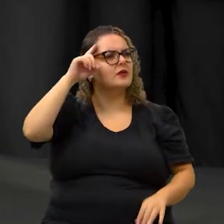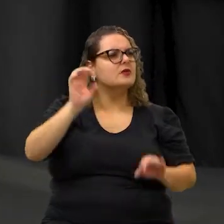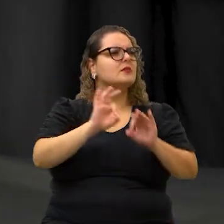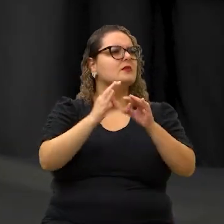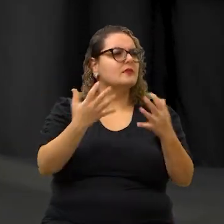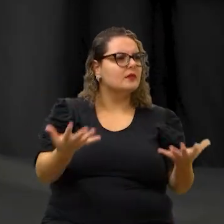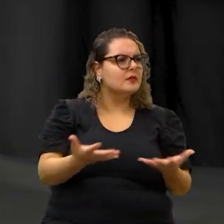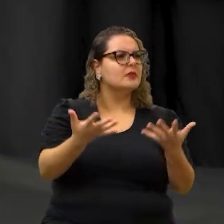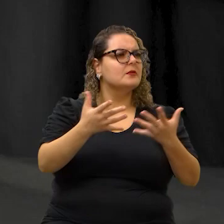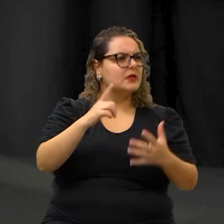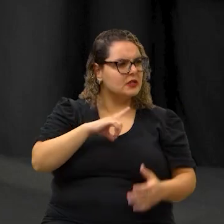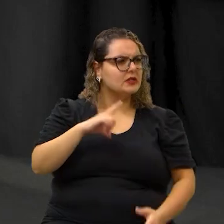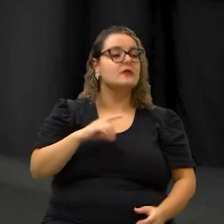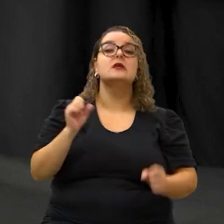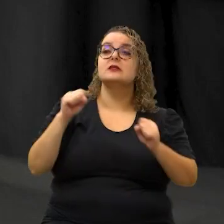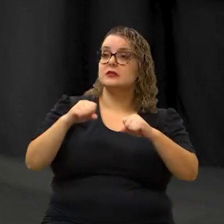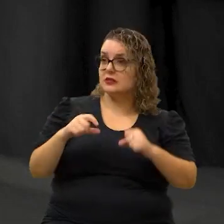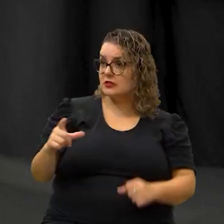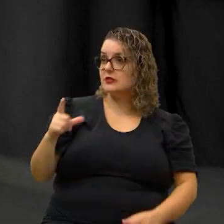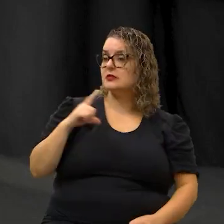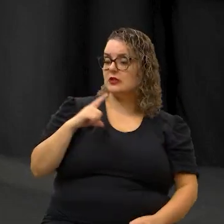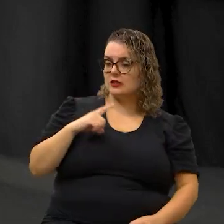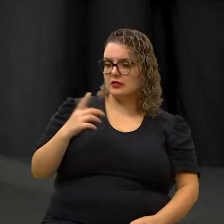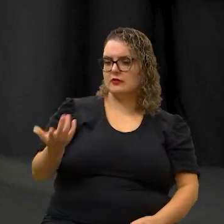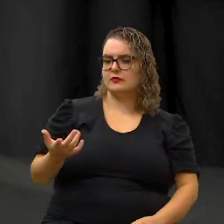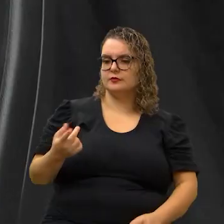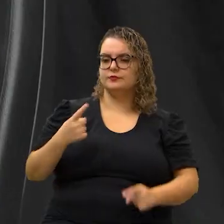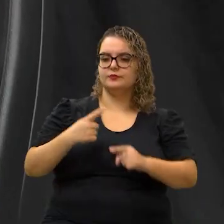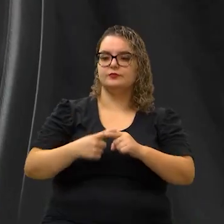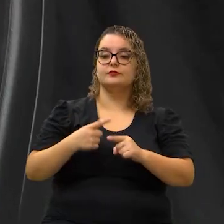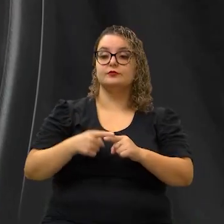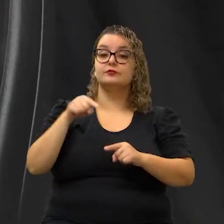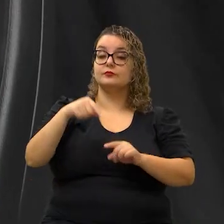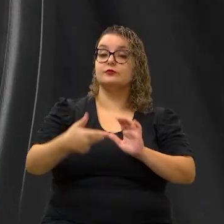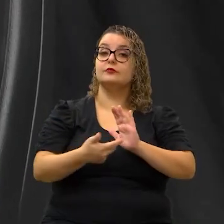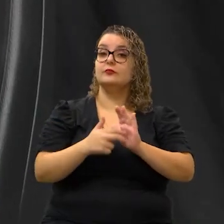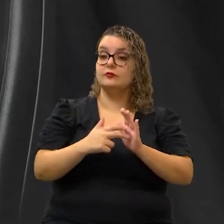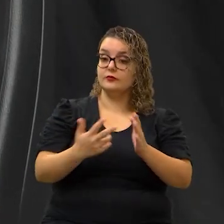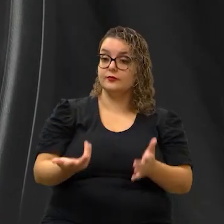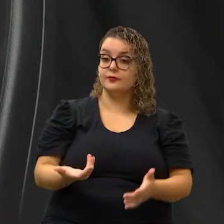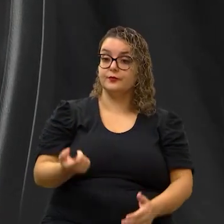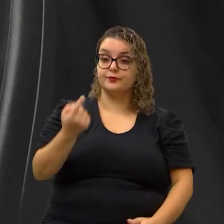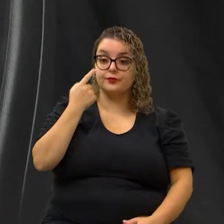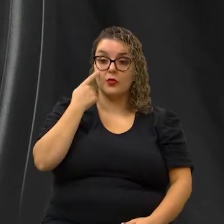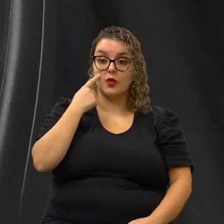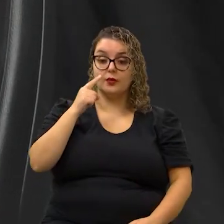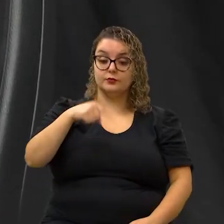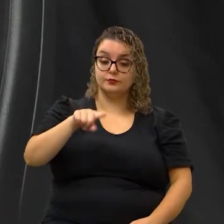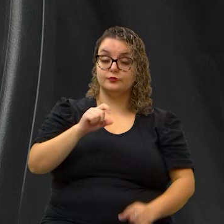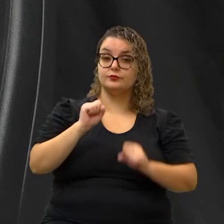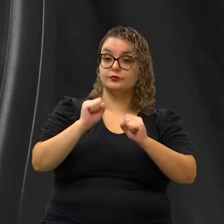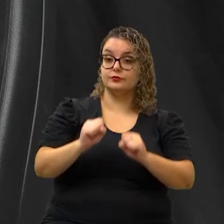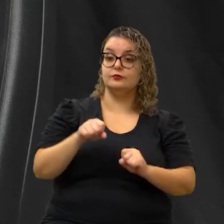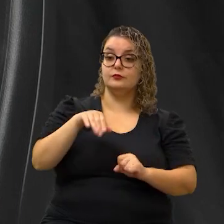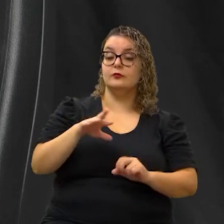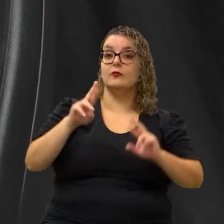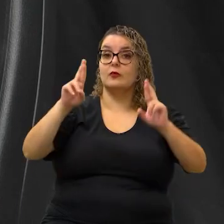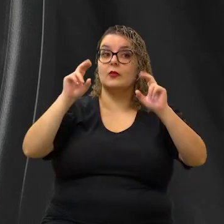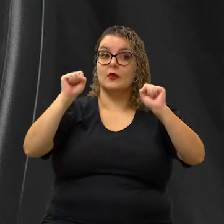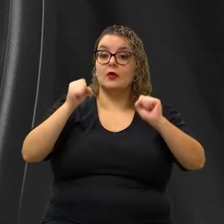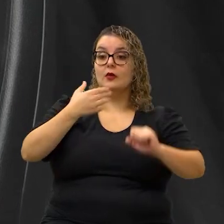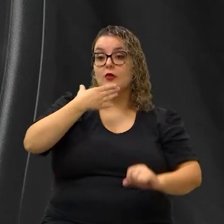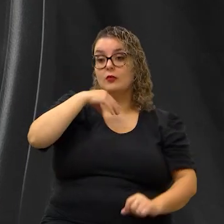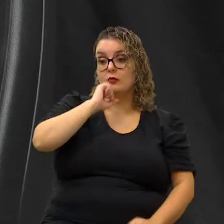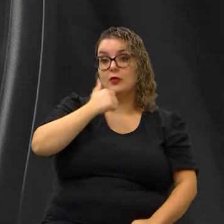famílias, para incentivar as famílias a irem nos estádios, não teve isso daí? Teve isso, porque foi nesse sentido. Eu falei, olha, vocês podem